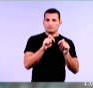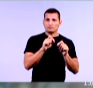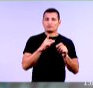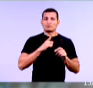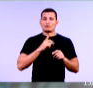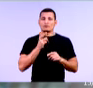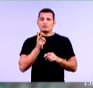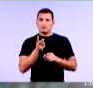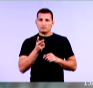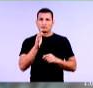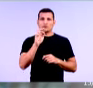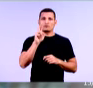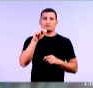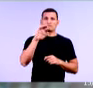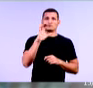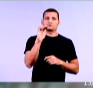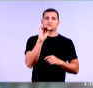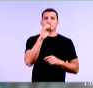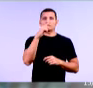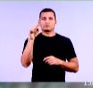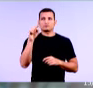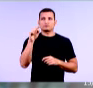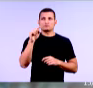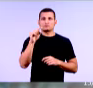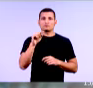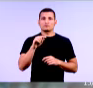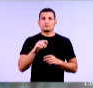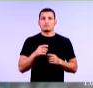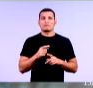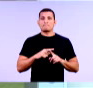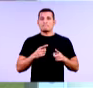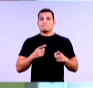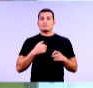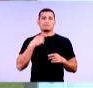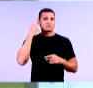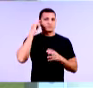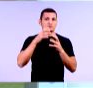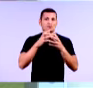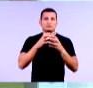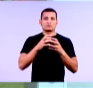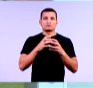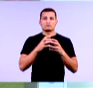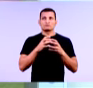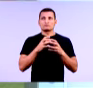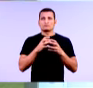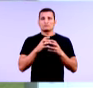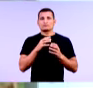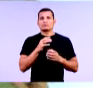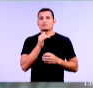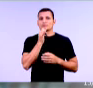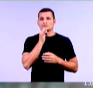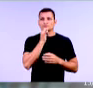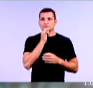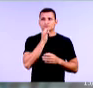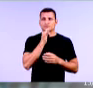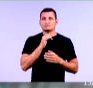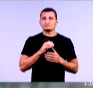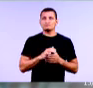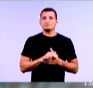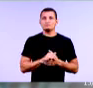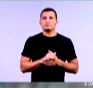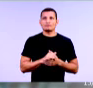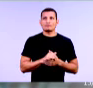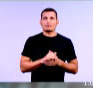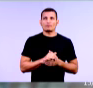e apresentam os mesmos estados. Opa, o meu cérebro vai começar a classificar aquilo de maneira diferente. Vou dar um exemplo. Eu